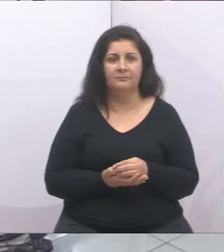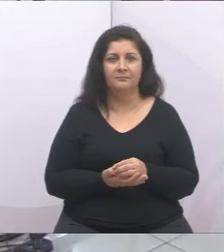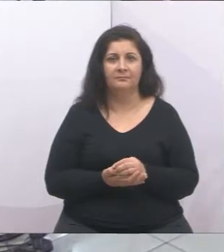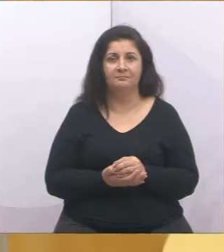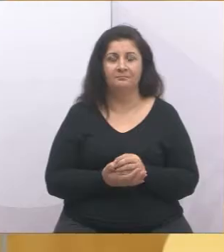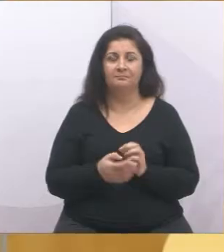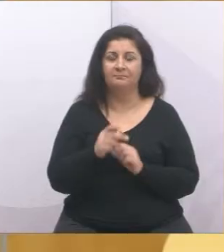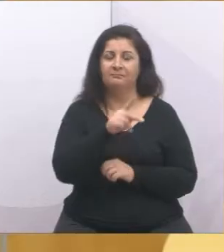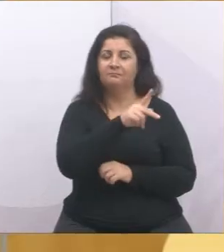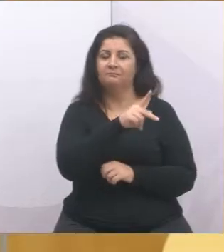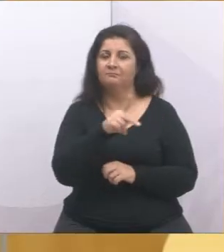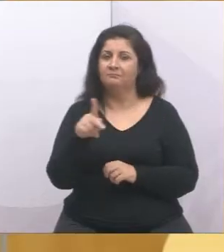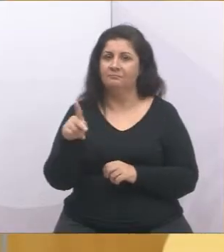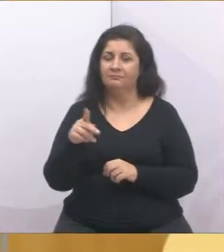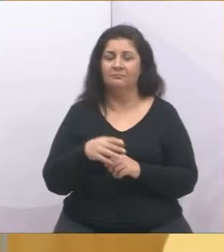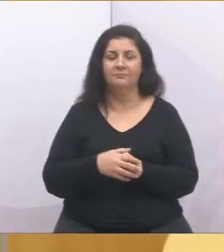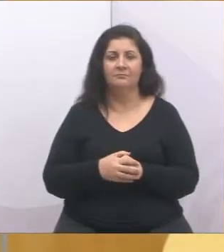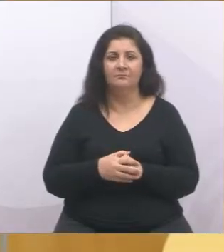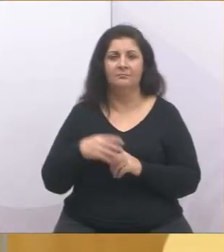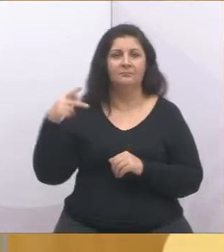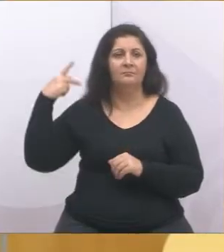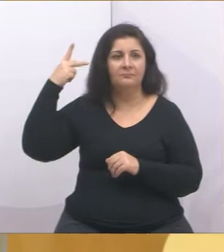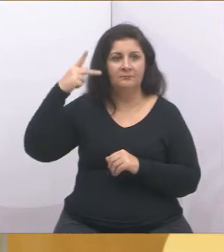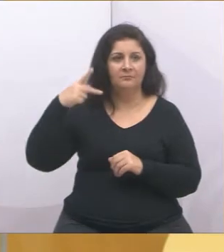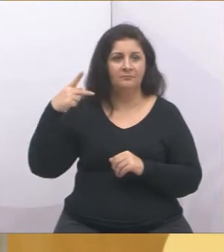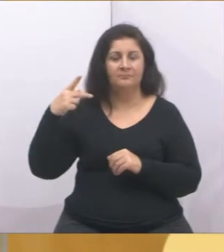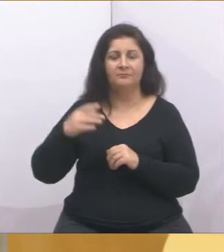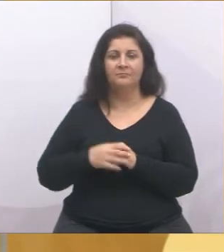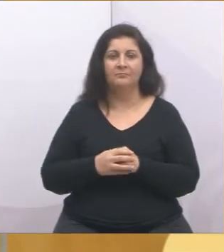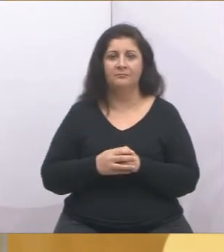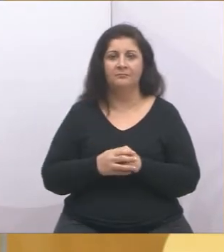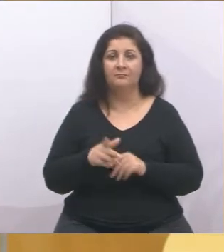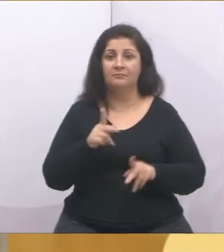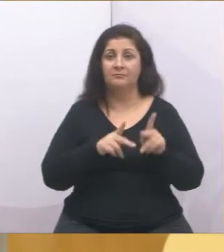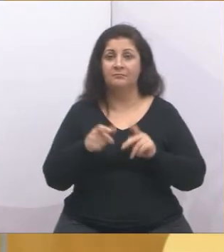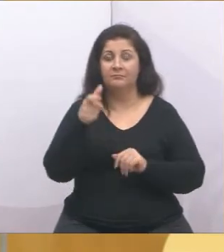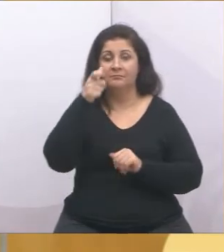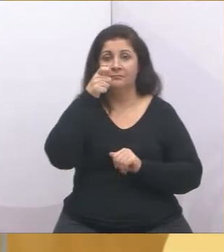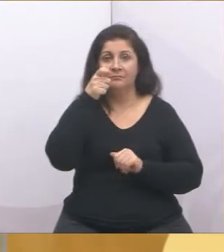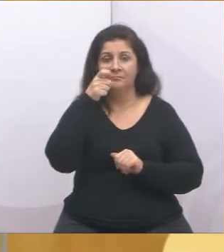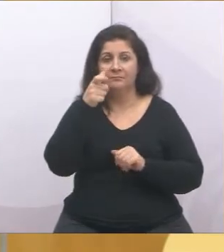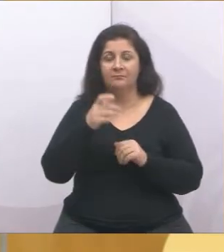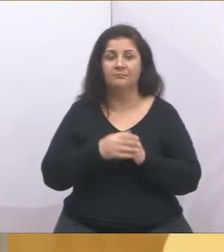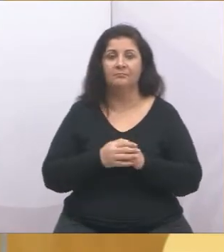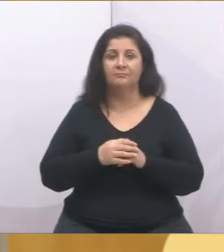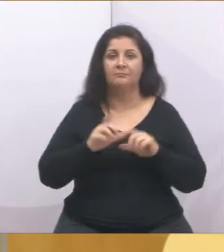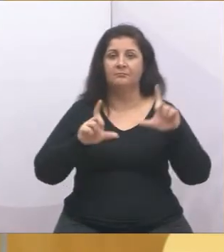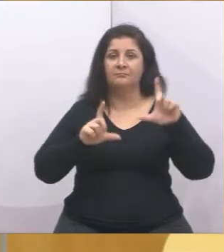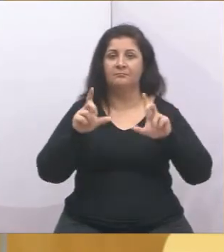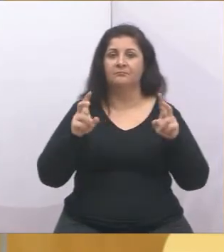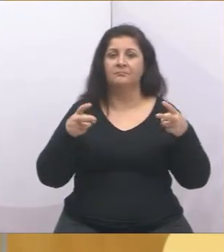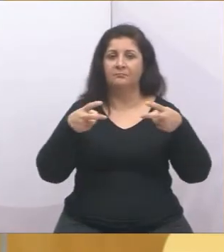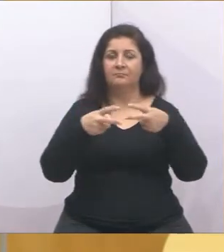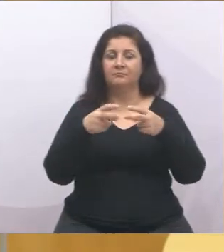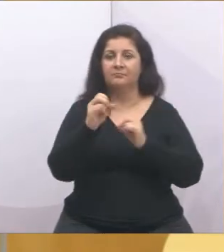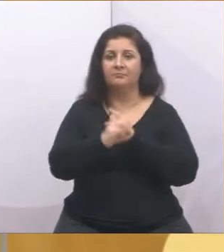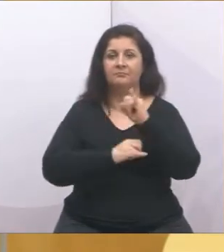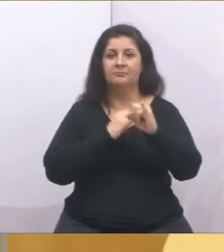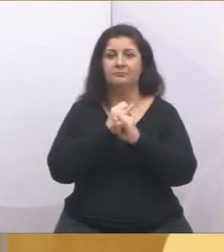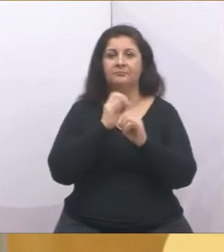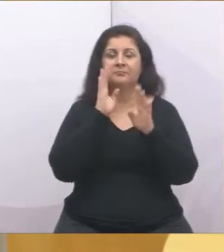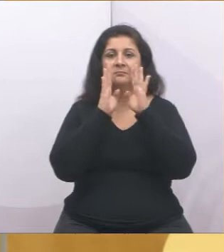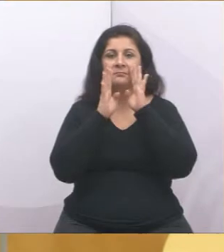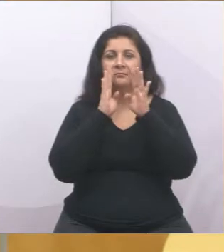Senhor presidente, senhoras e senhores vereadores, público que nos assiste aí através da TV Câmara, da internet, do